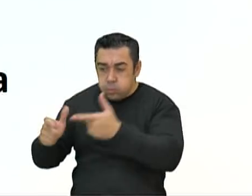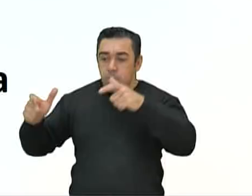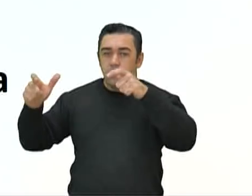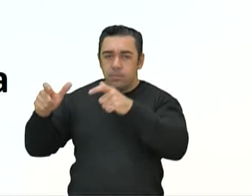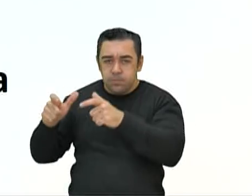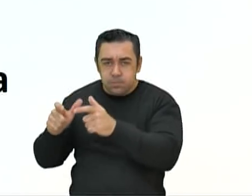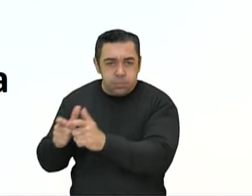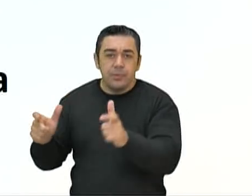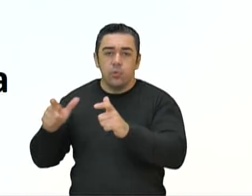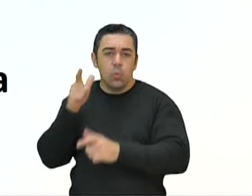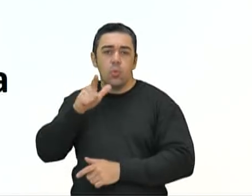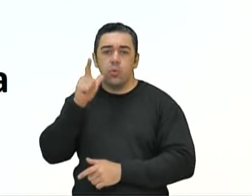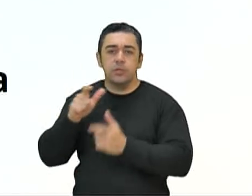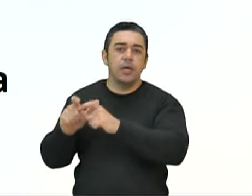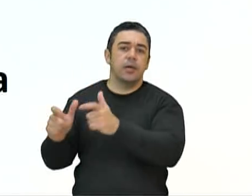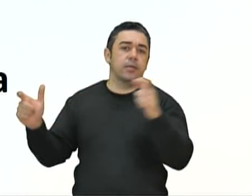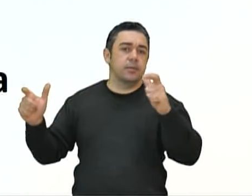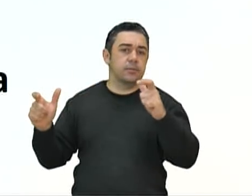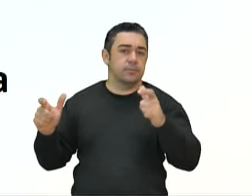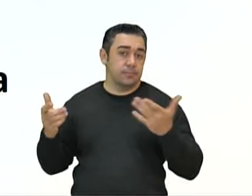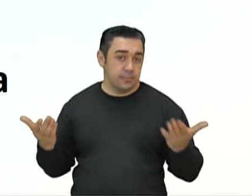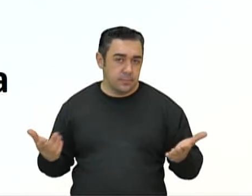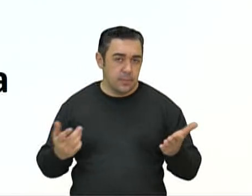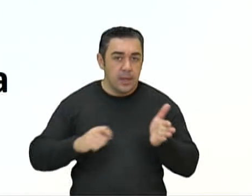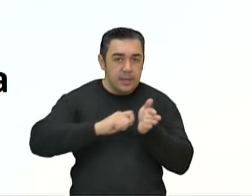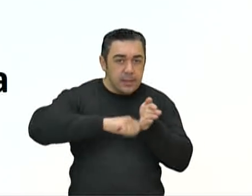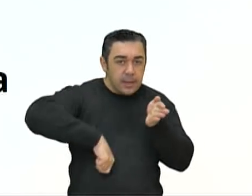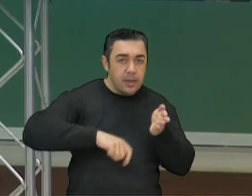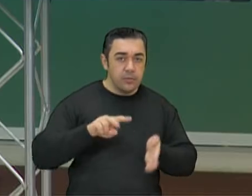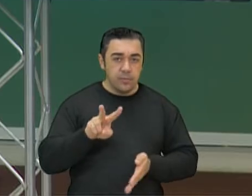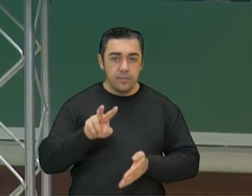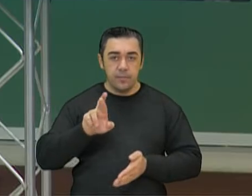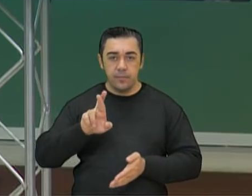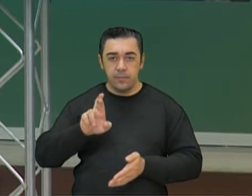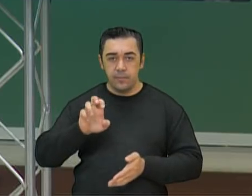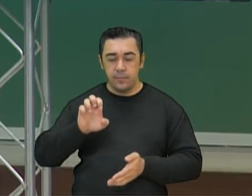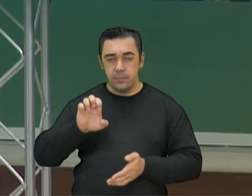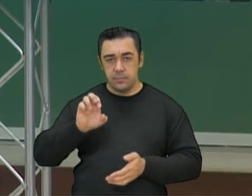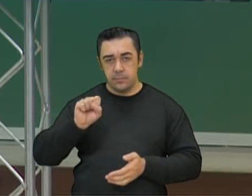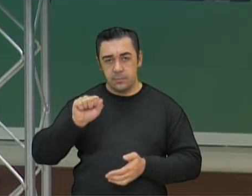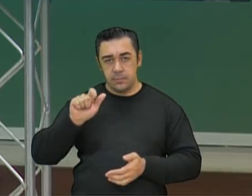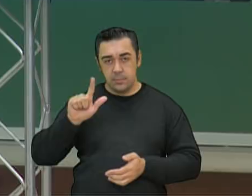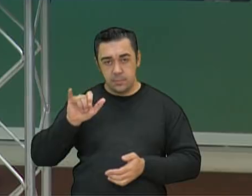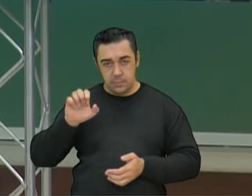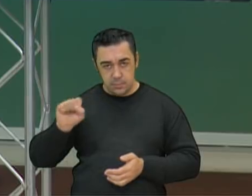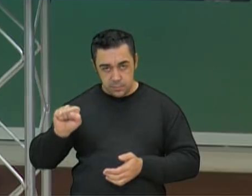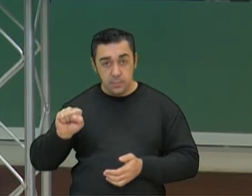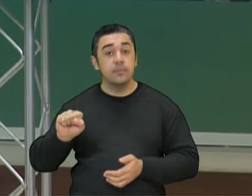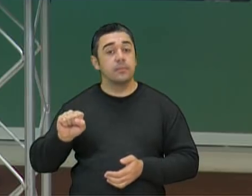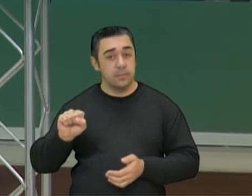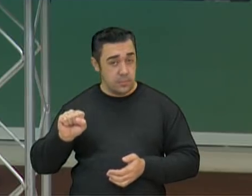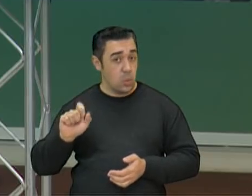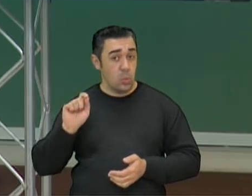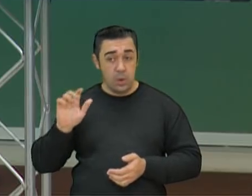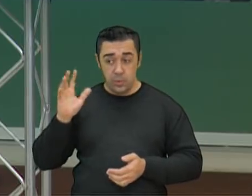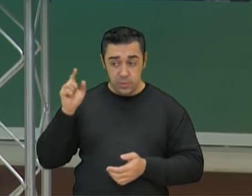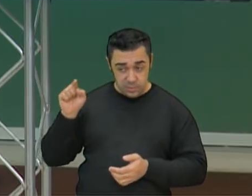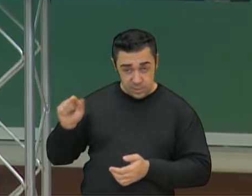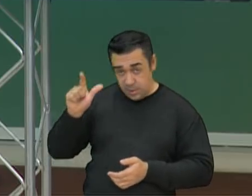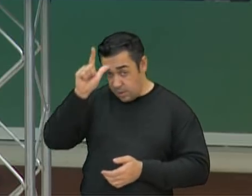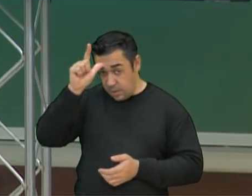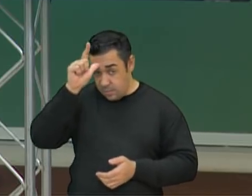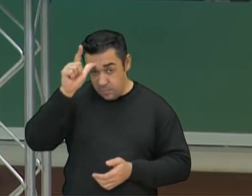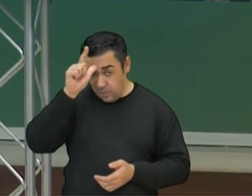alemão tão rápido. O Tratado de Versalhes, então, ele deixou a Alemanha numa condição